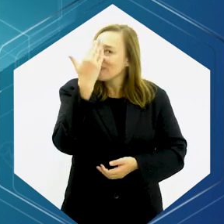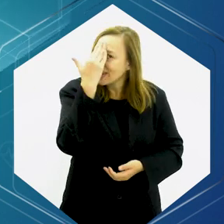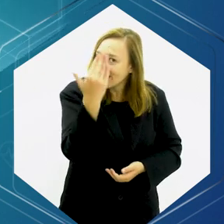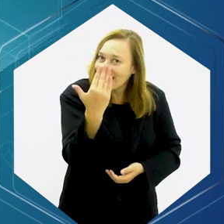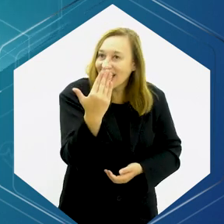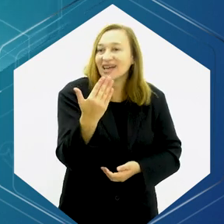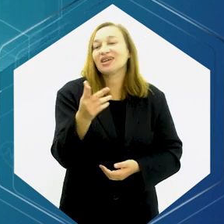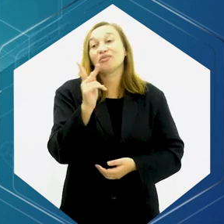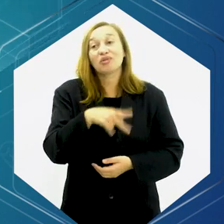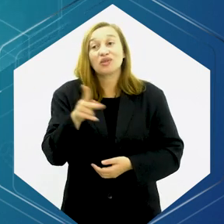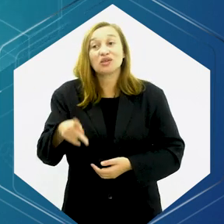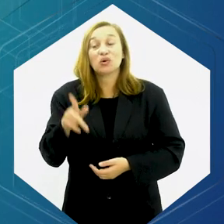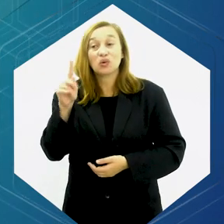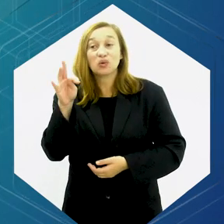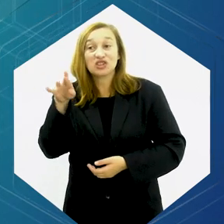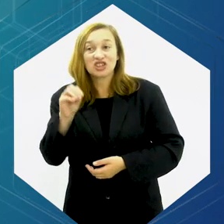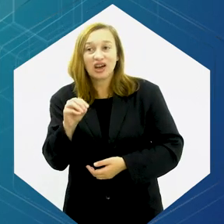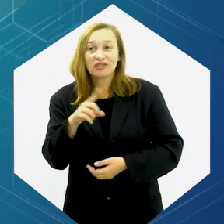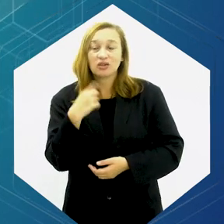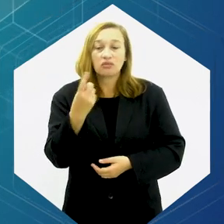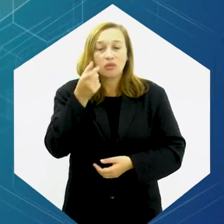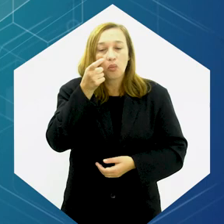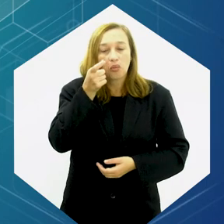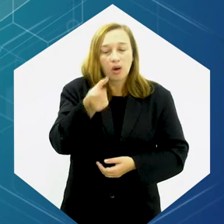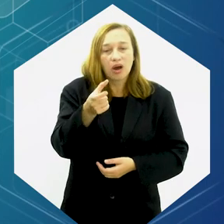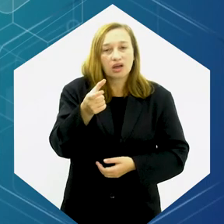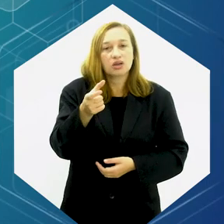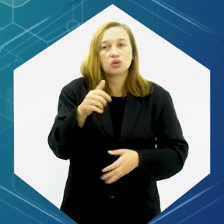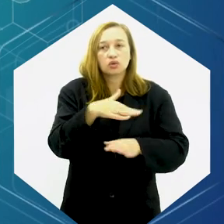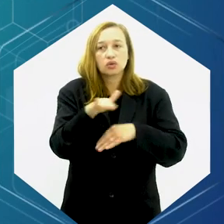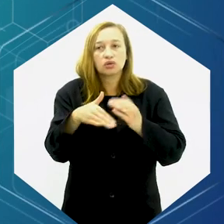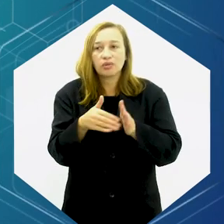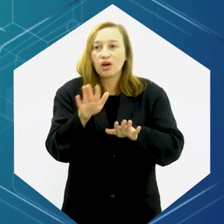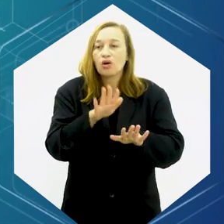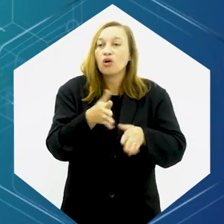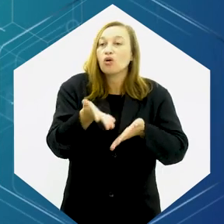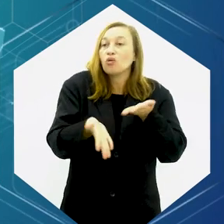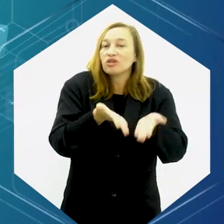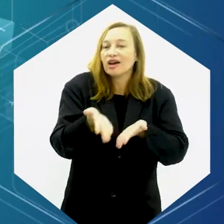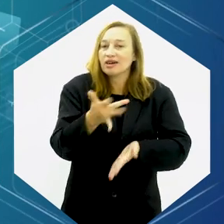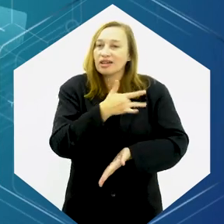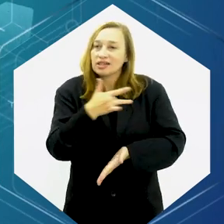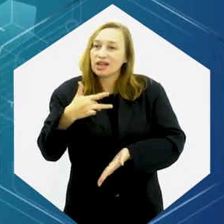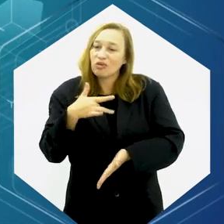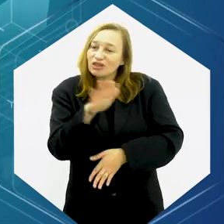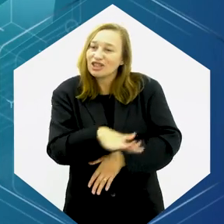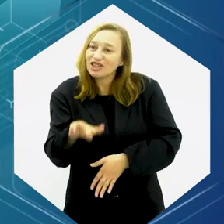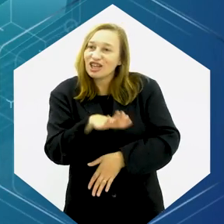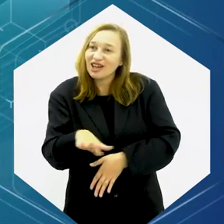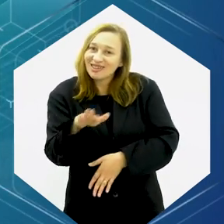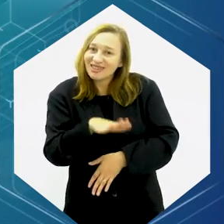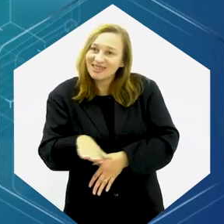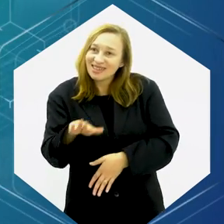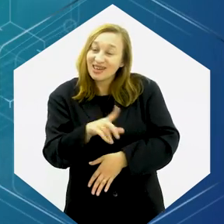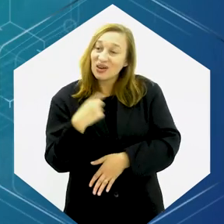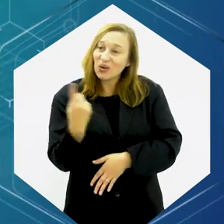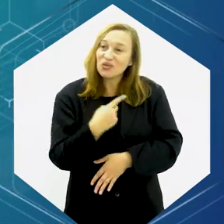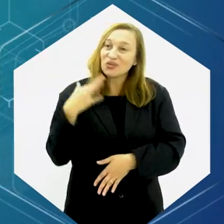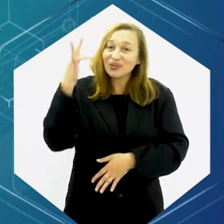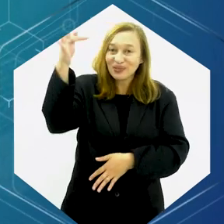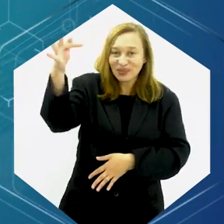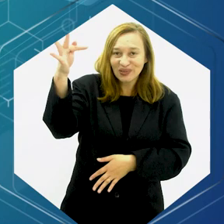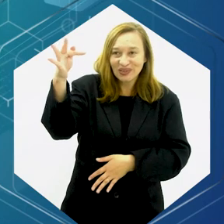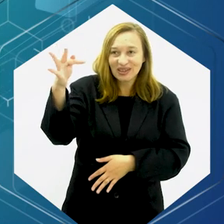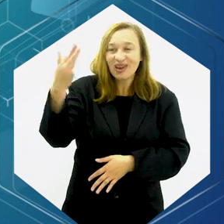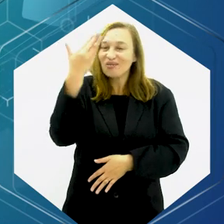seria isso muito obrigado Muito obrigada professor Gustavo Com certeza vamos todos aí ficar de olho para cuidar da saúde dessas crianças né